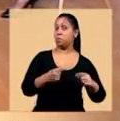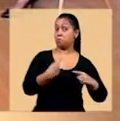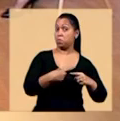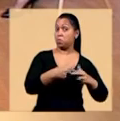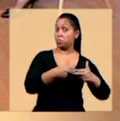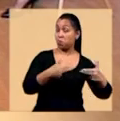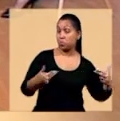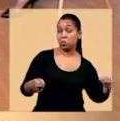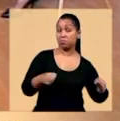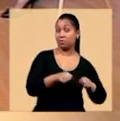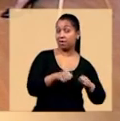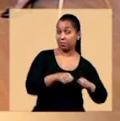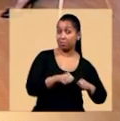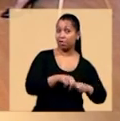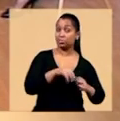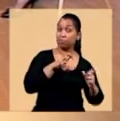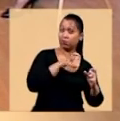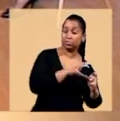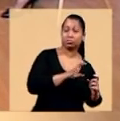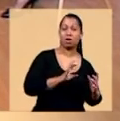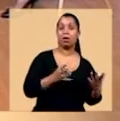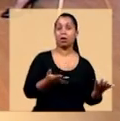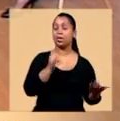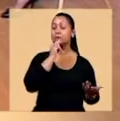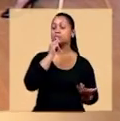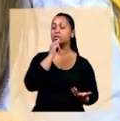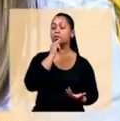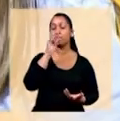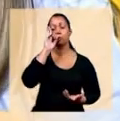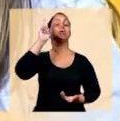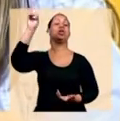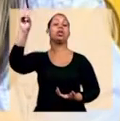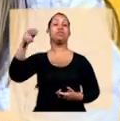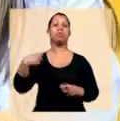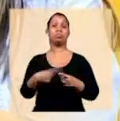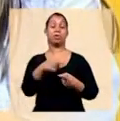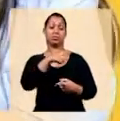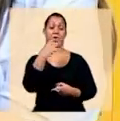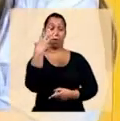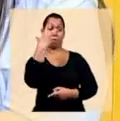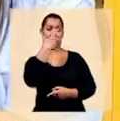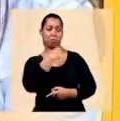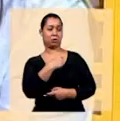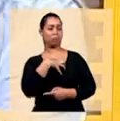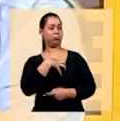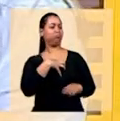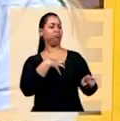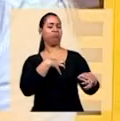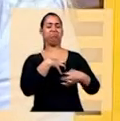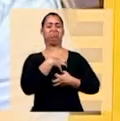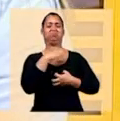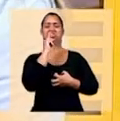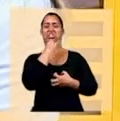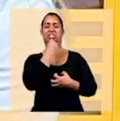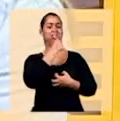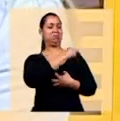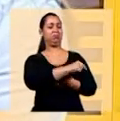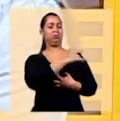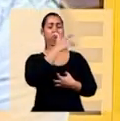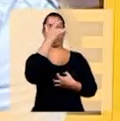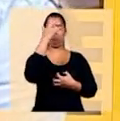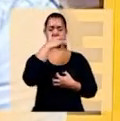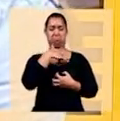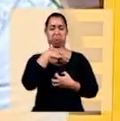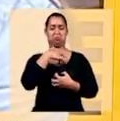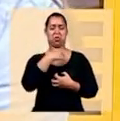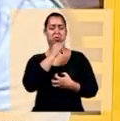é só por produtividade que eu vou assediar um colaborador. Por exemplo, no caso de uma liderança. Pode ser porque você é muito bonita e você incomoda. A sua beleza